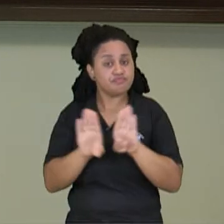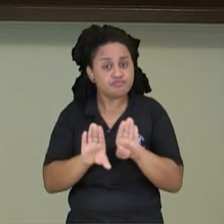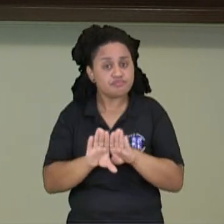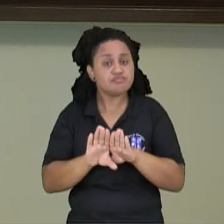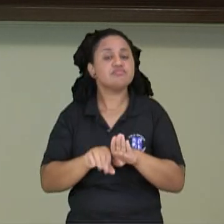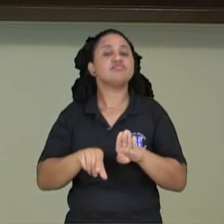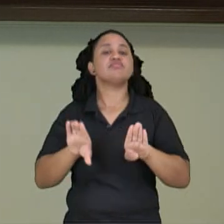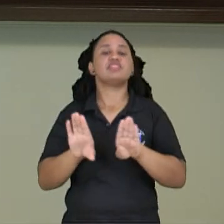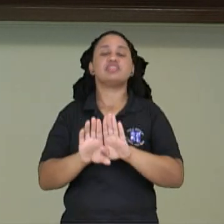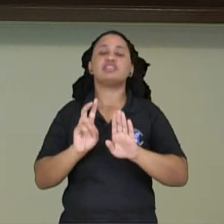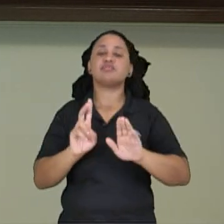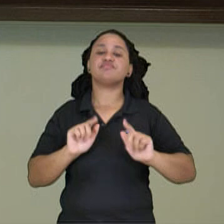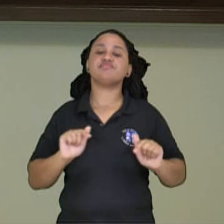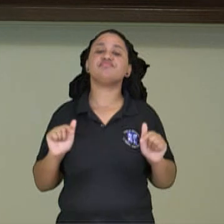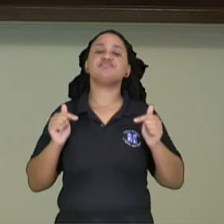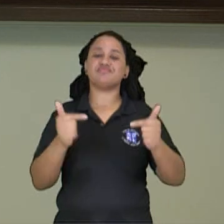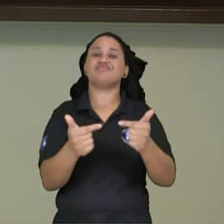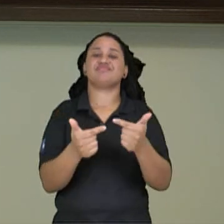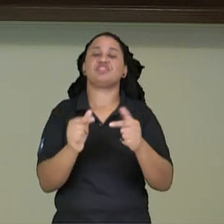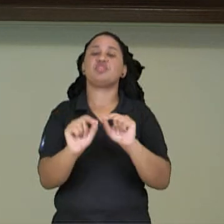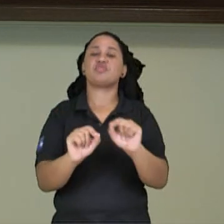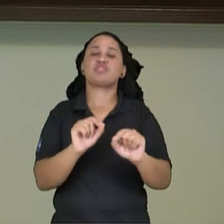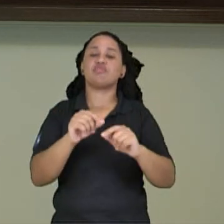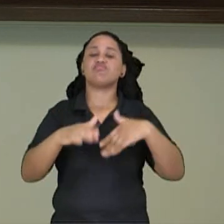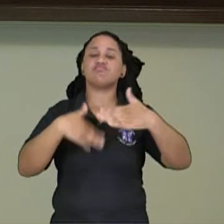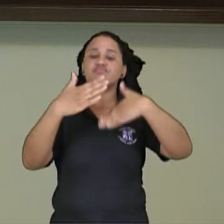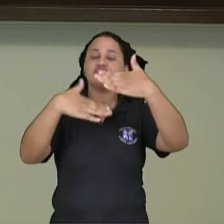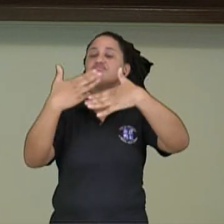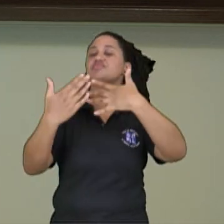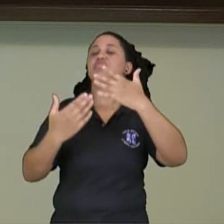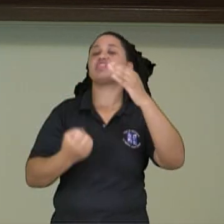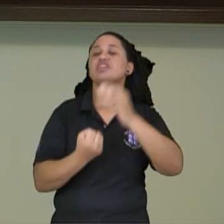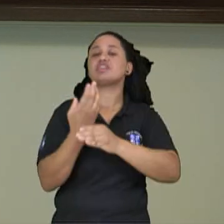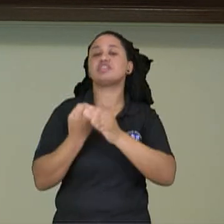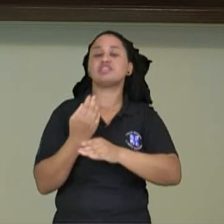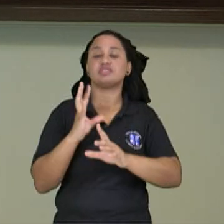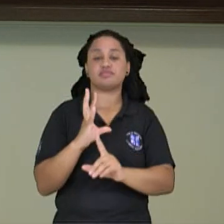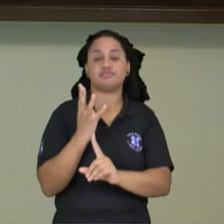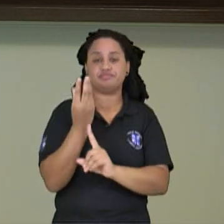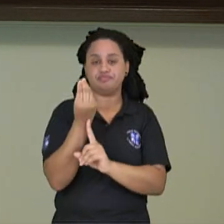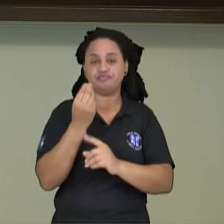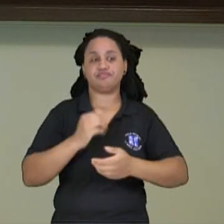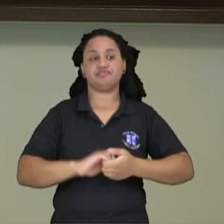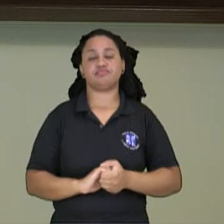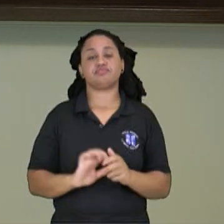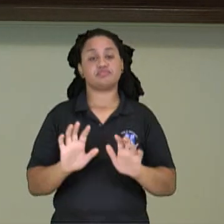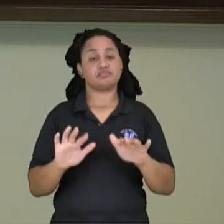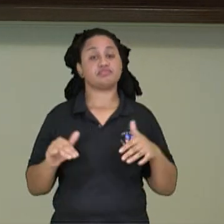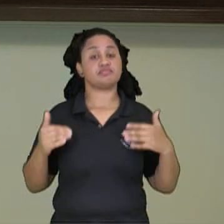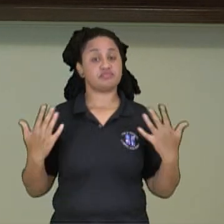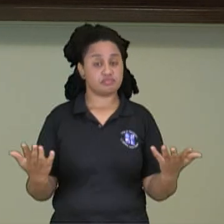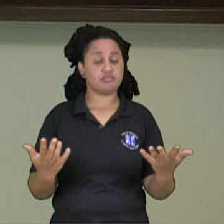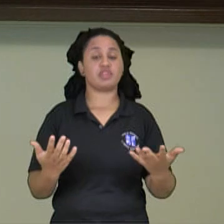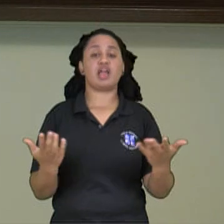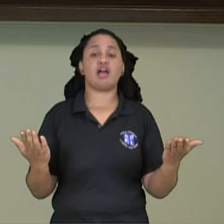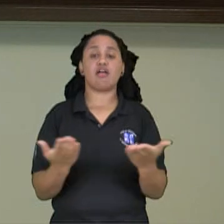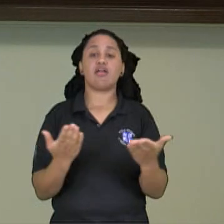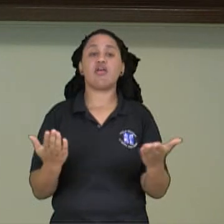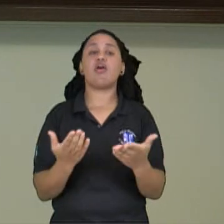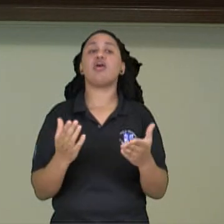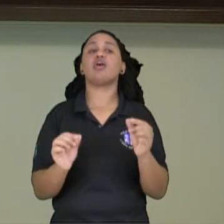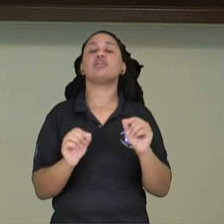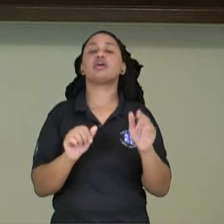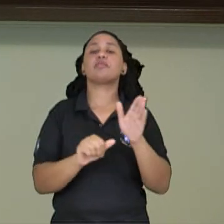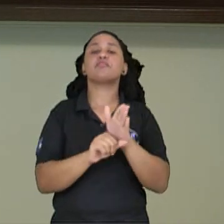participa ativamente na construção artística. Bom, agora nós vamos ao